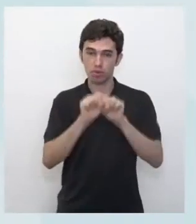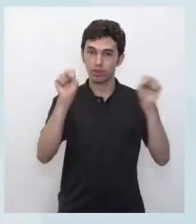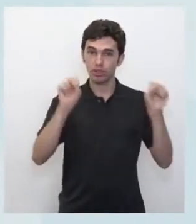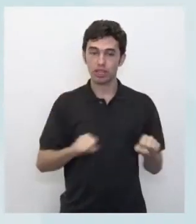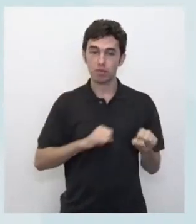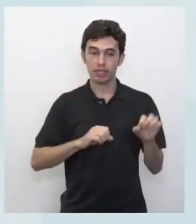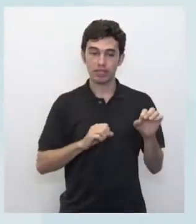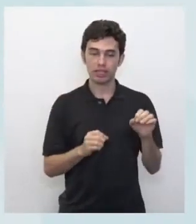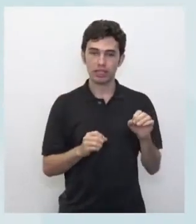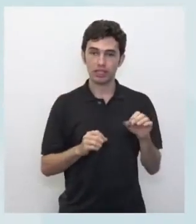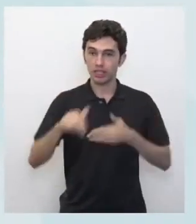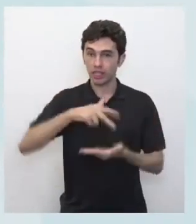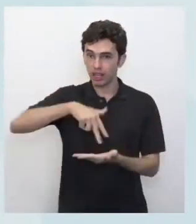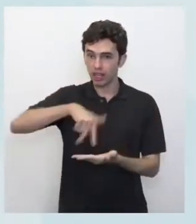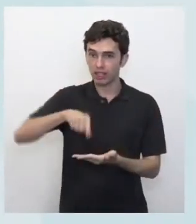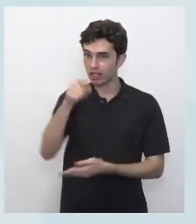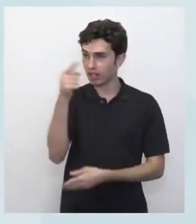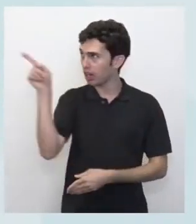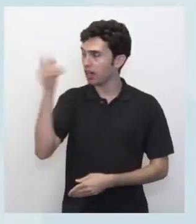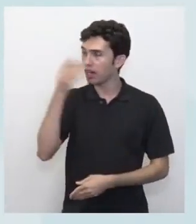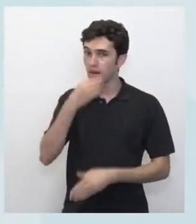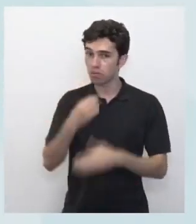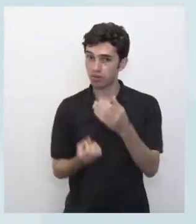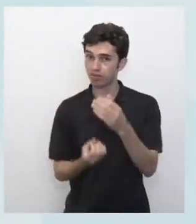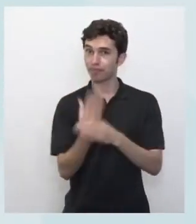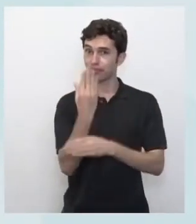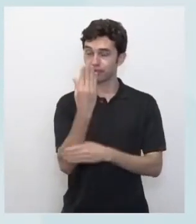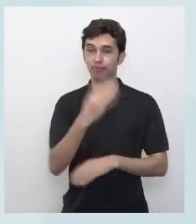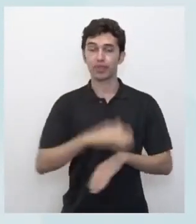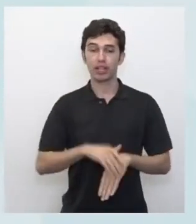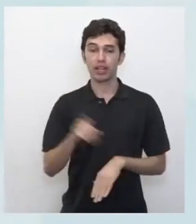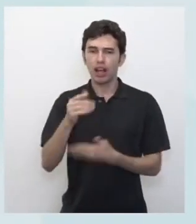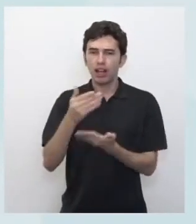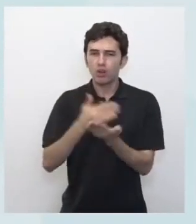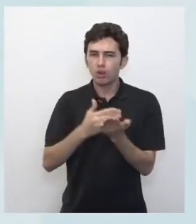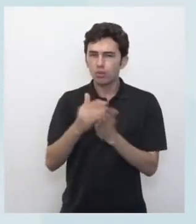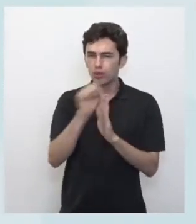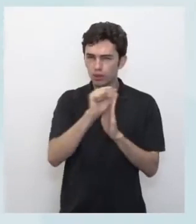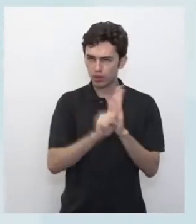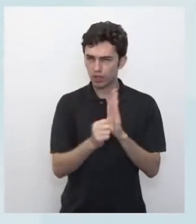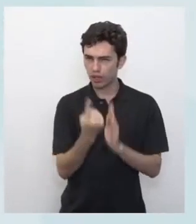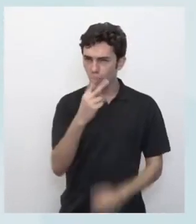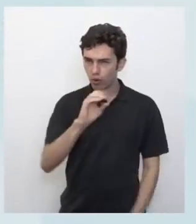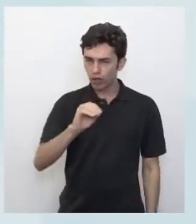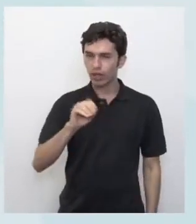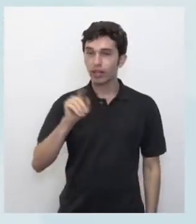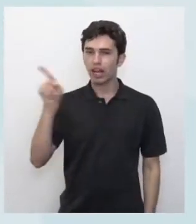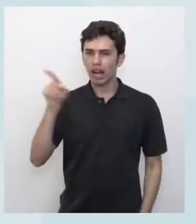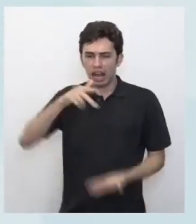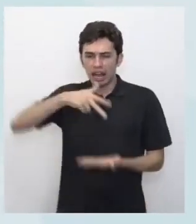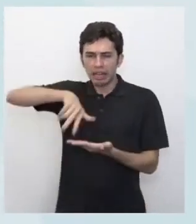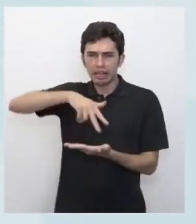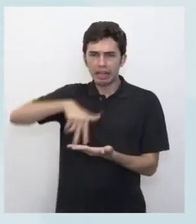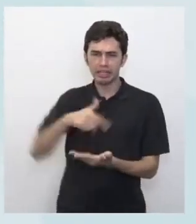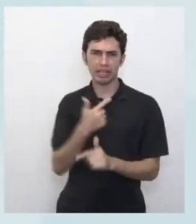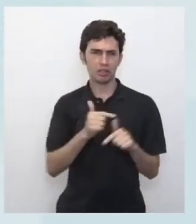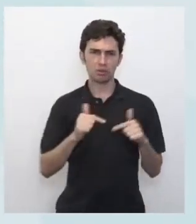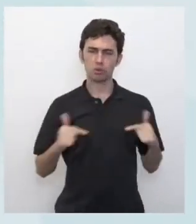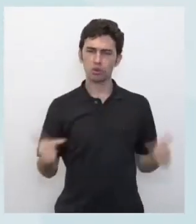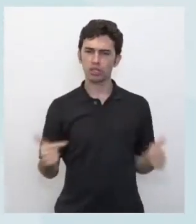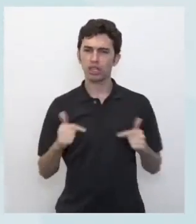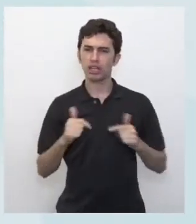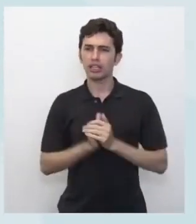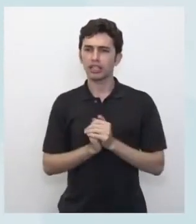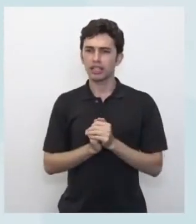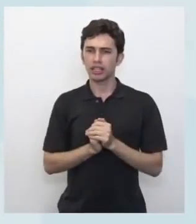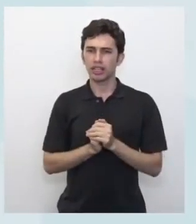tá? Então, gente, lá no comecinho do século XX, né, a dança ela ainda não existia, né?